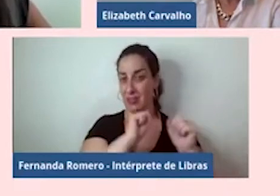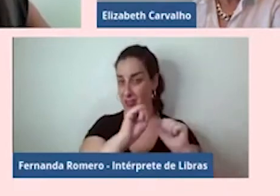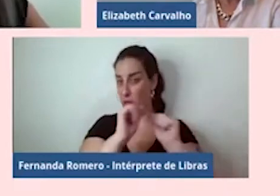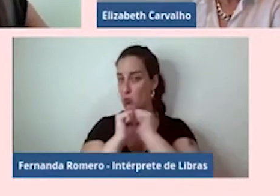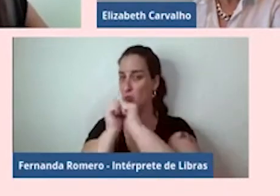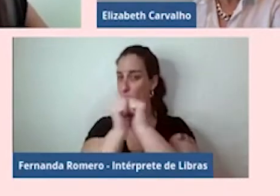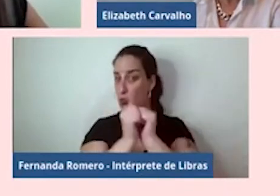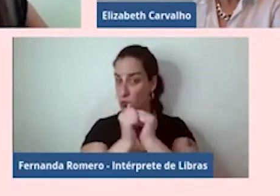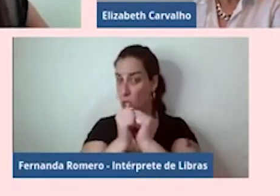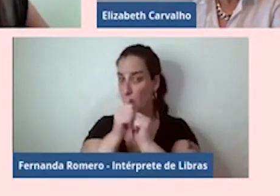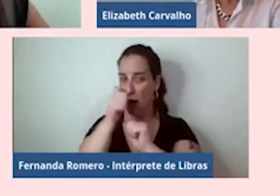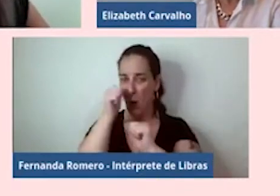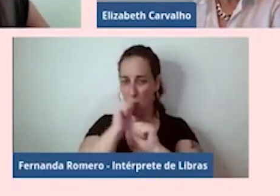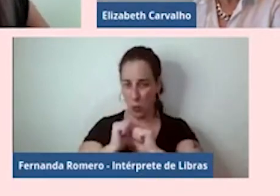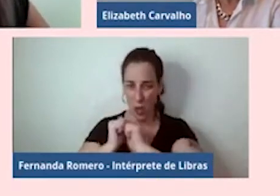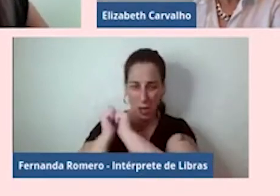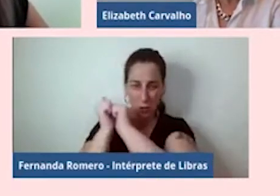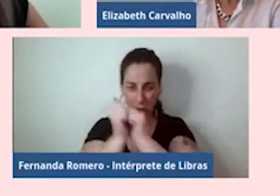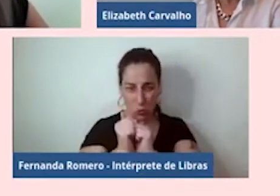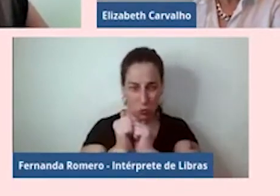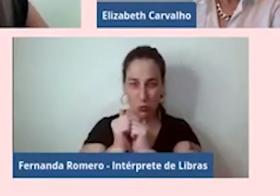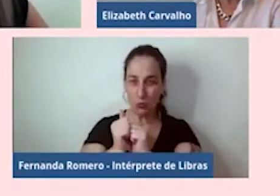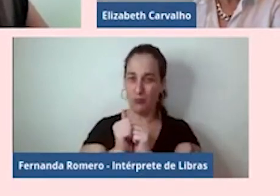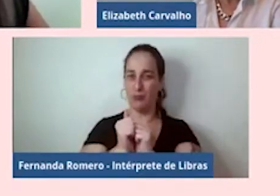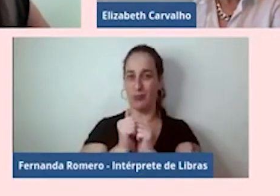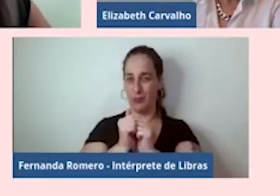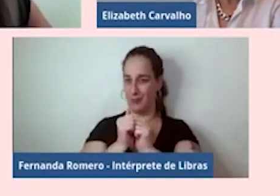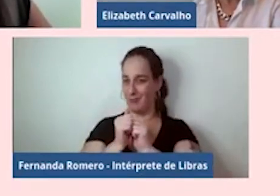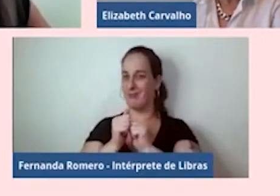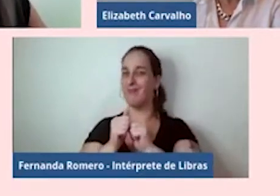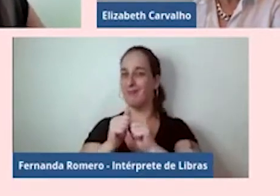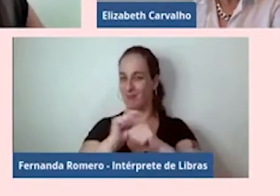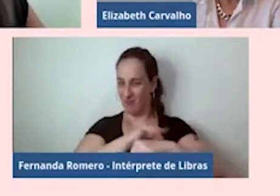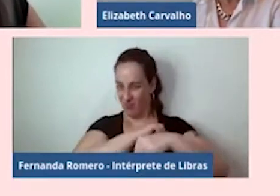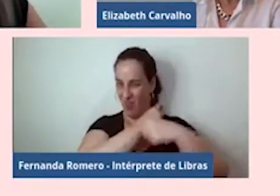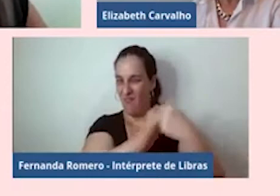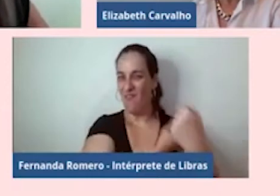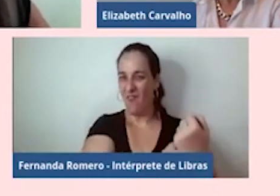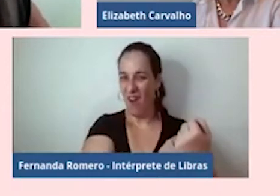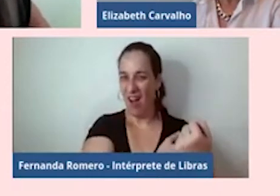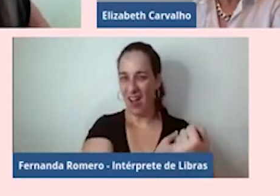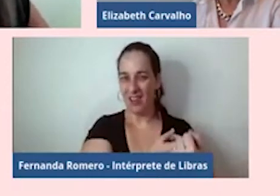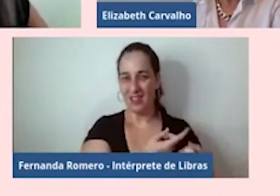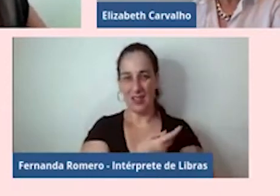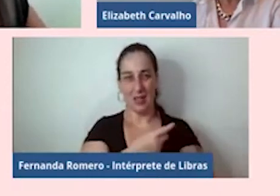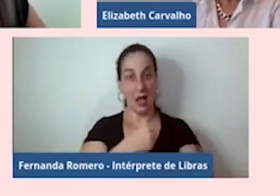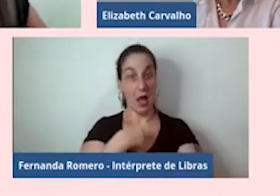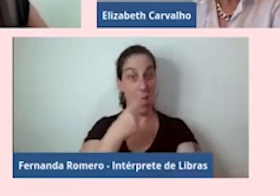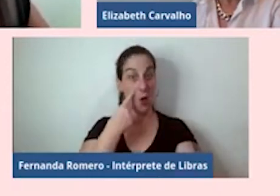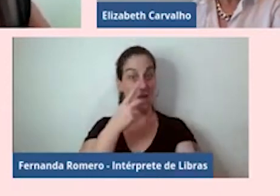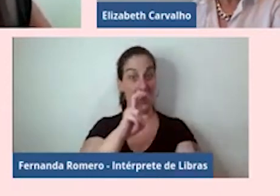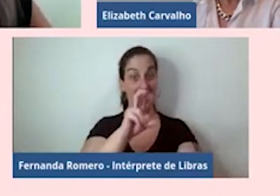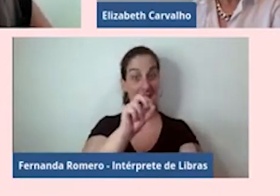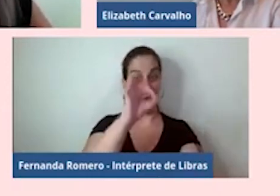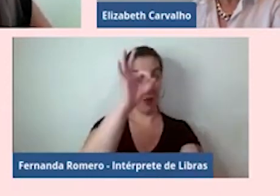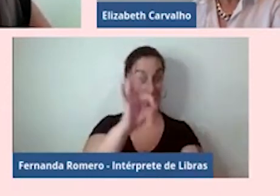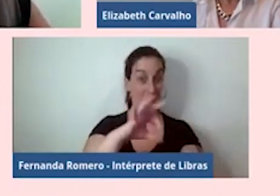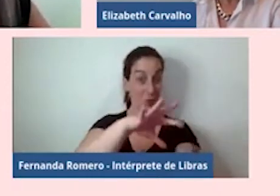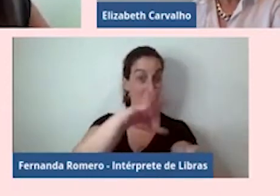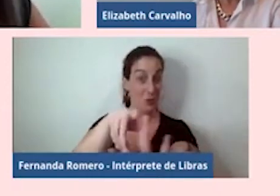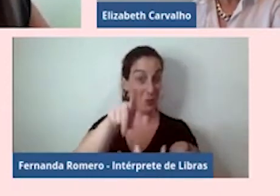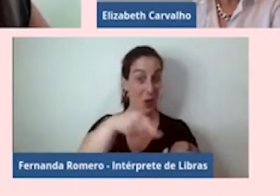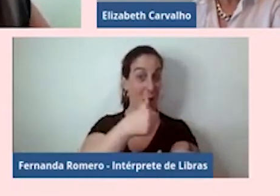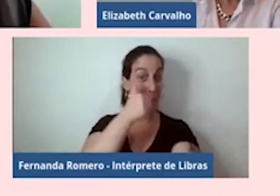mulheres juntas, elas são imbatíveis, né? Eu vi um card hoje que dizia assim, né? 50% do mundo são mulheres, outros